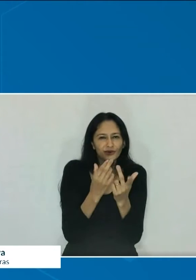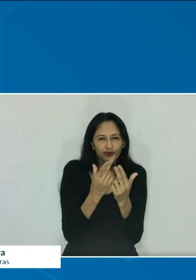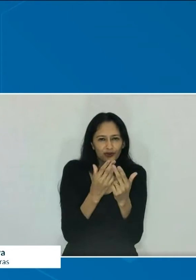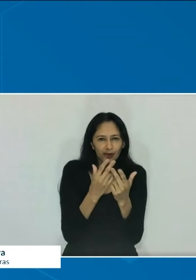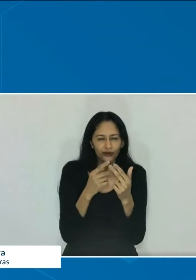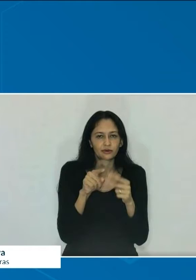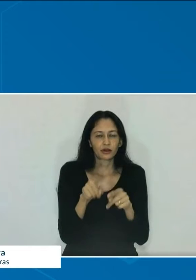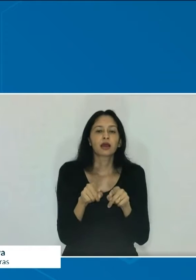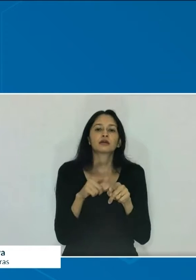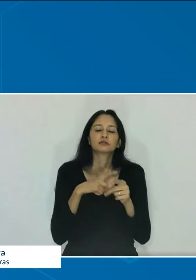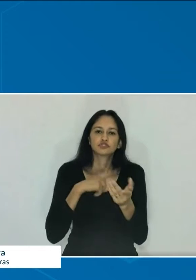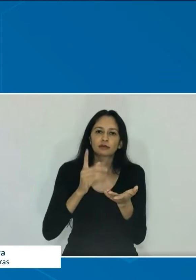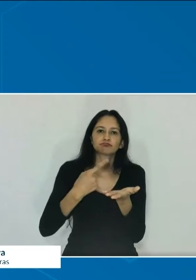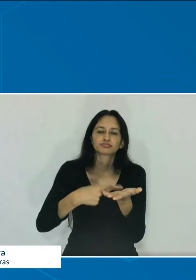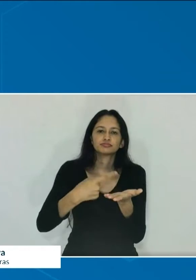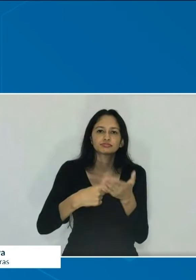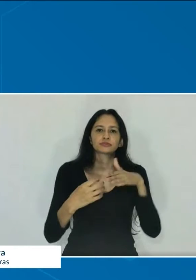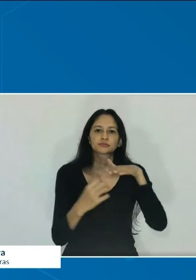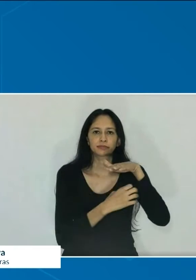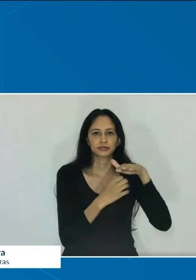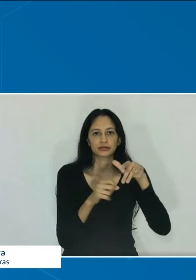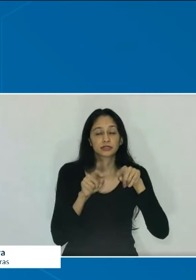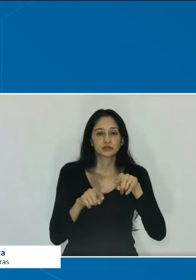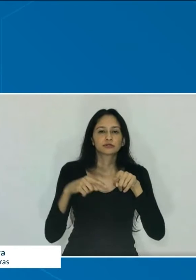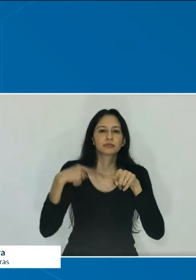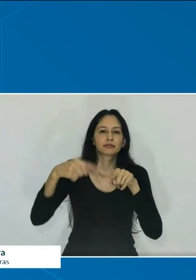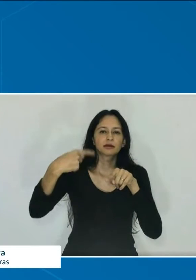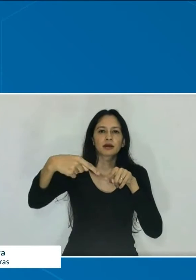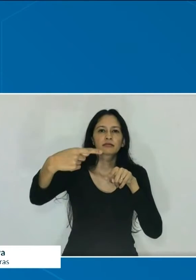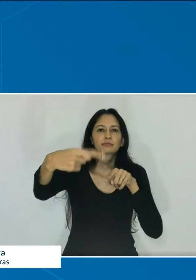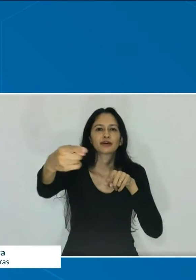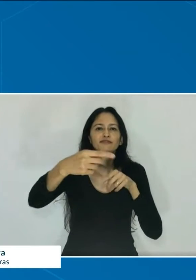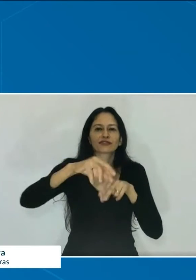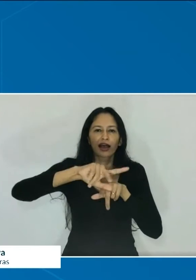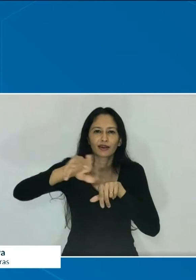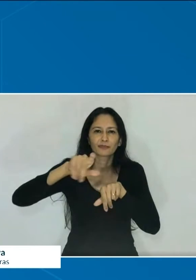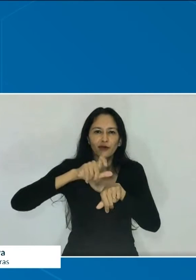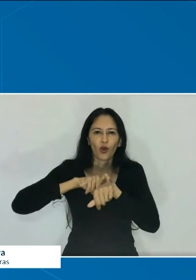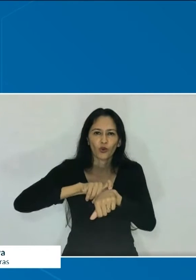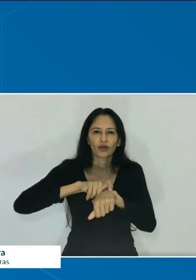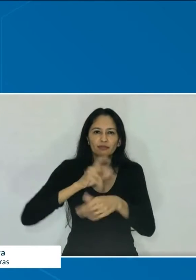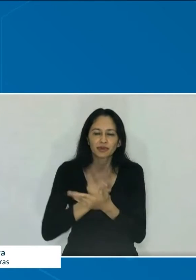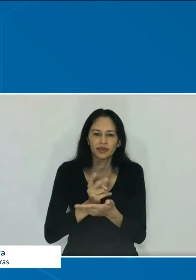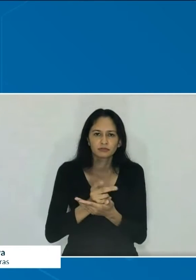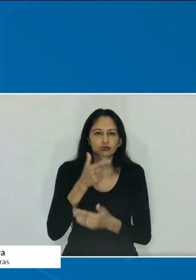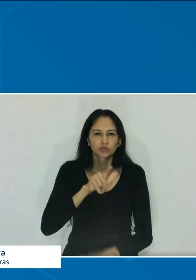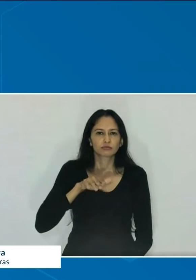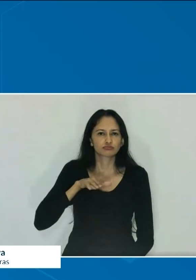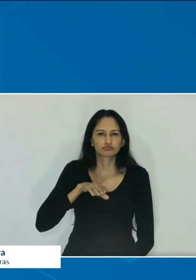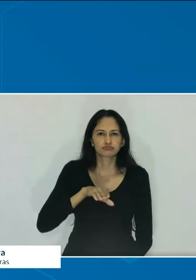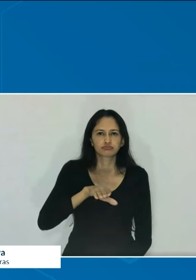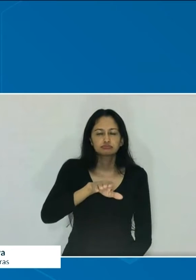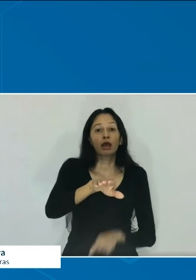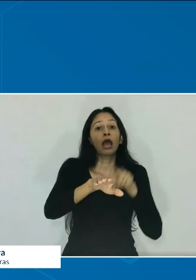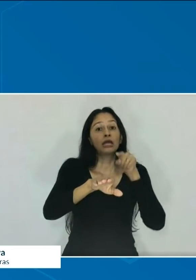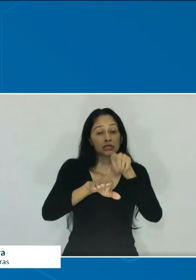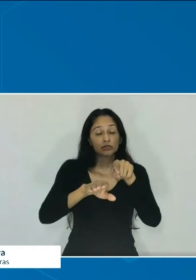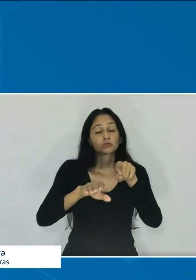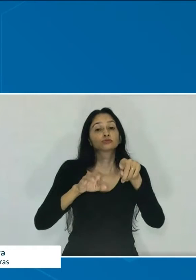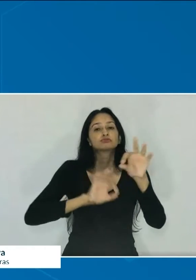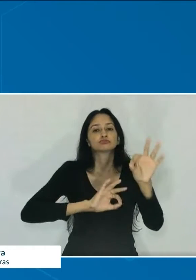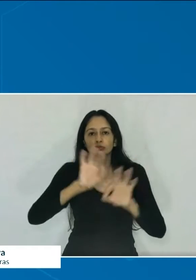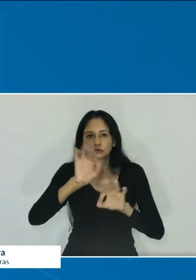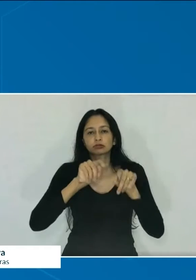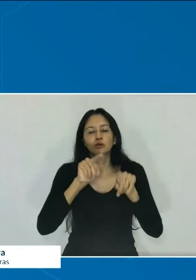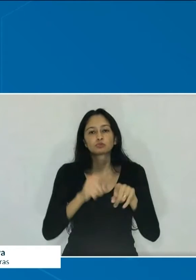numa empresa. Então, essa forma de comunicação desse semáforo, dessa tecnologia, ficou restrita a uma empresa. Então,